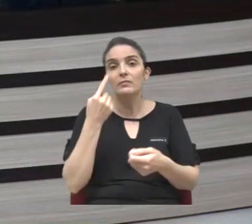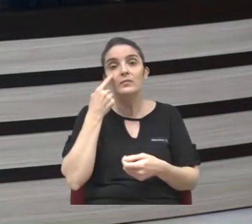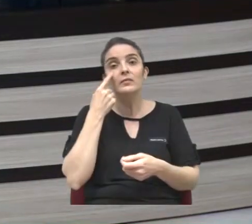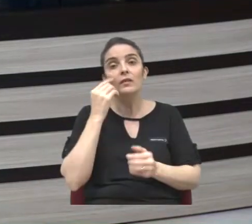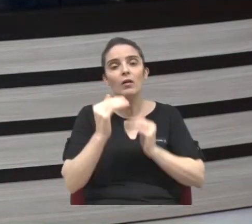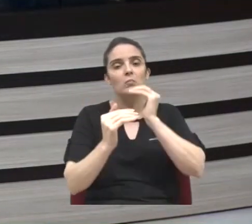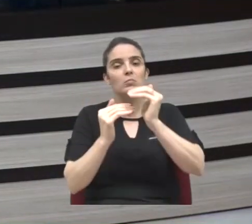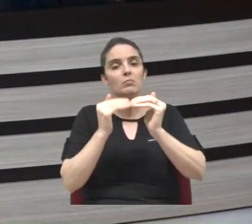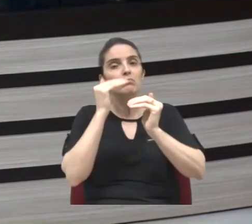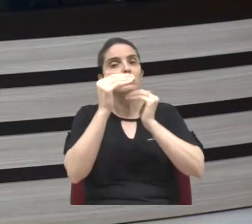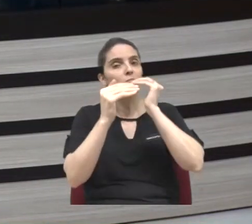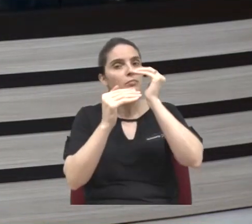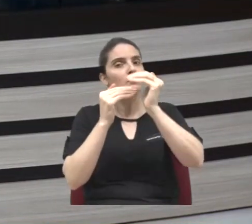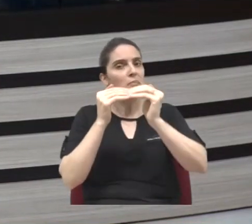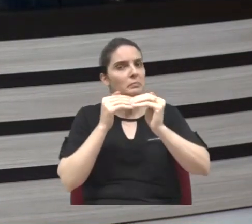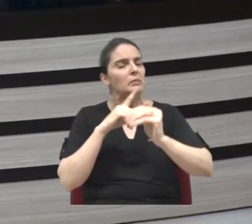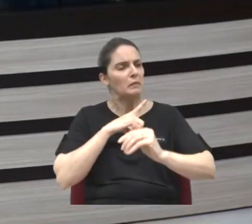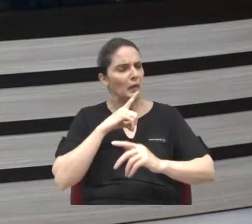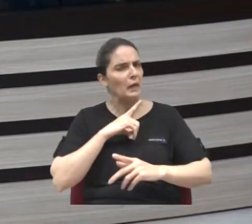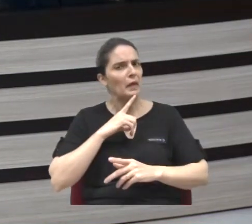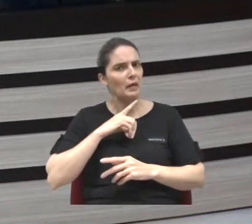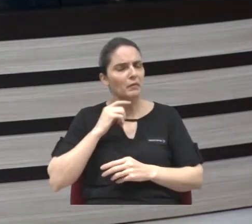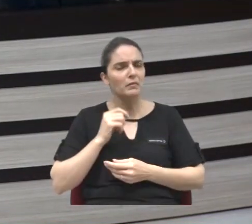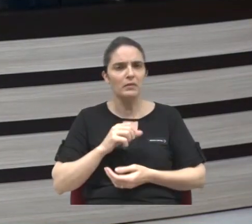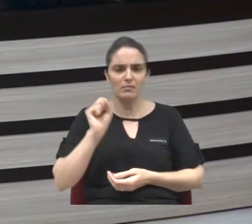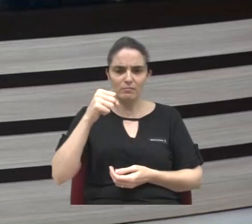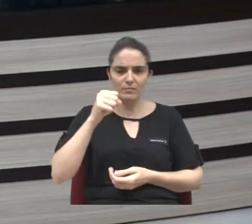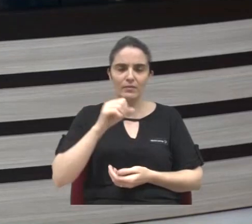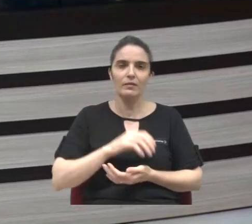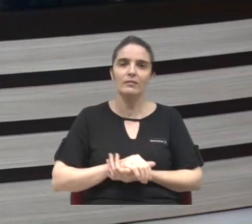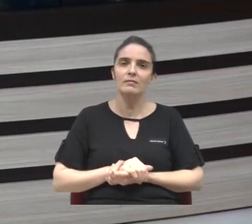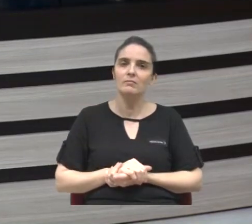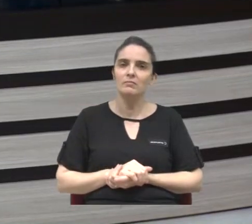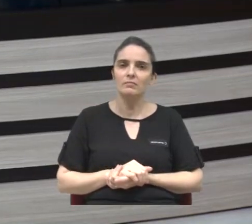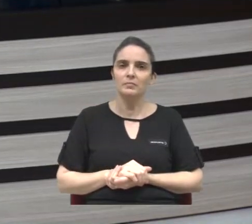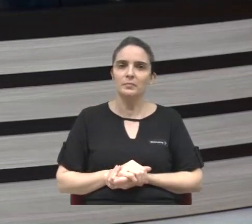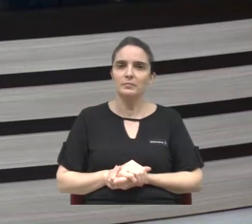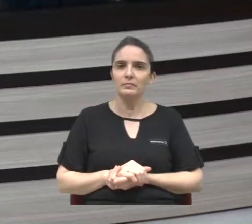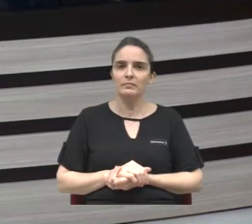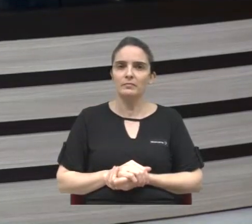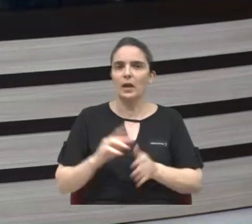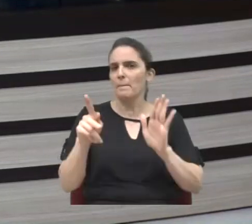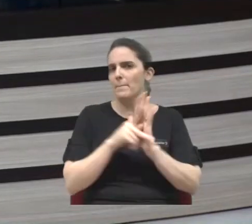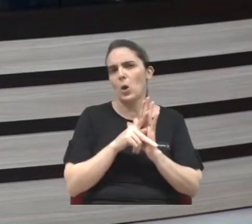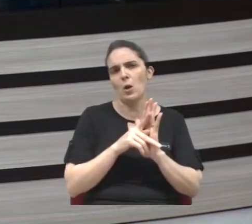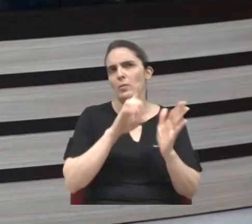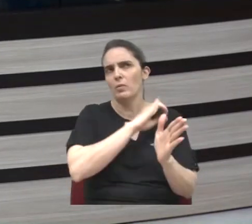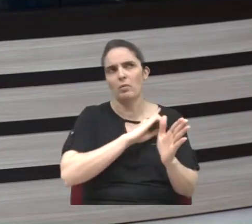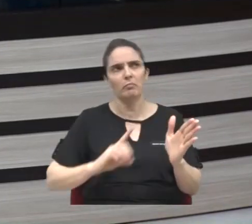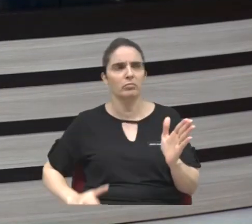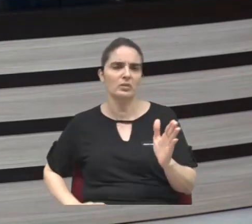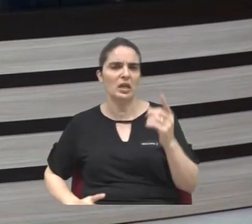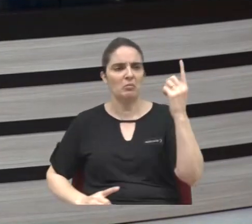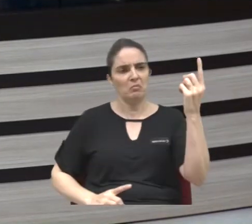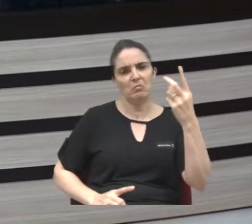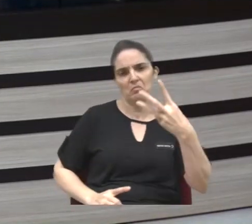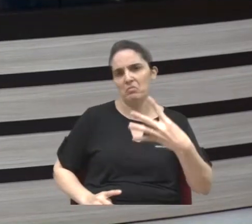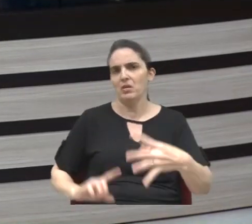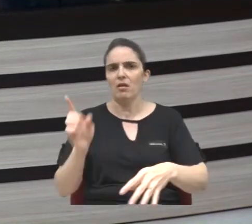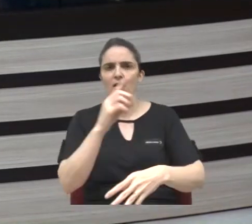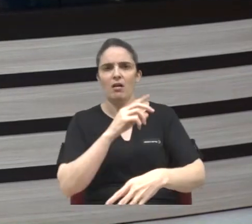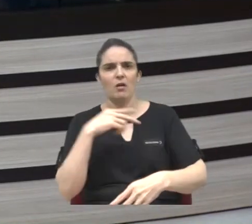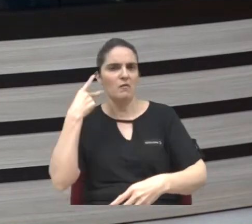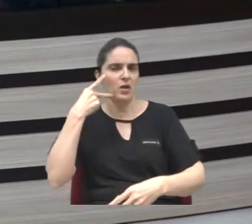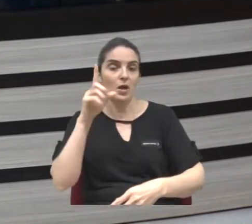teve evolução, sim. Isso não é mérito do deputado A, do vereador A, B, C. Isso é bom para a cidade, para